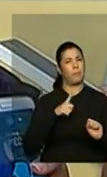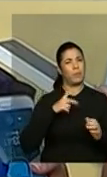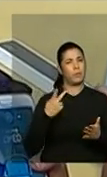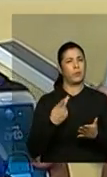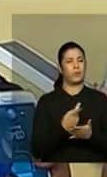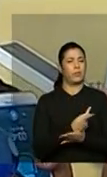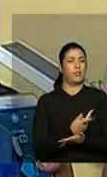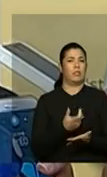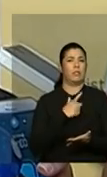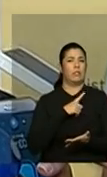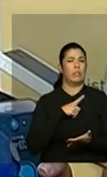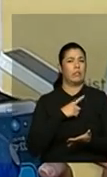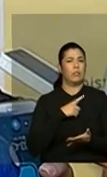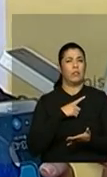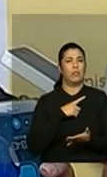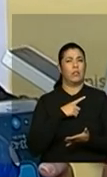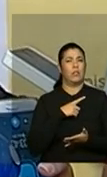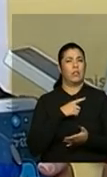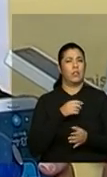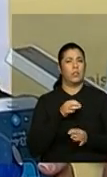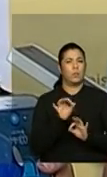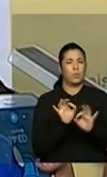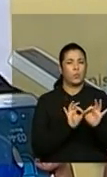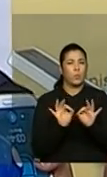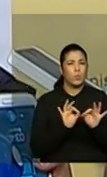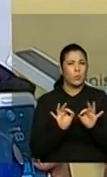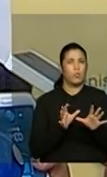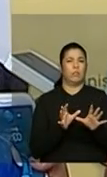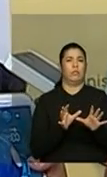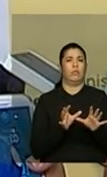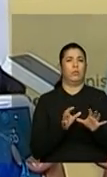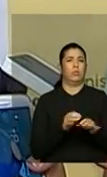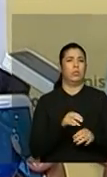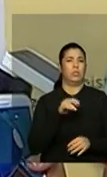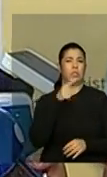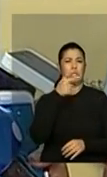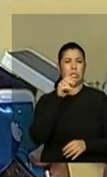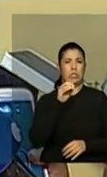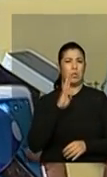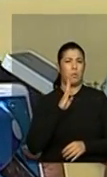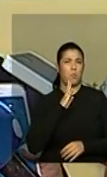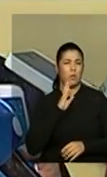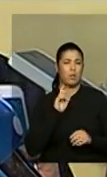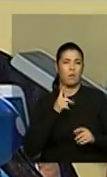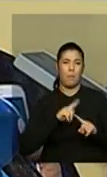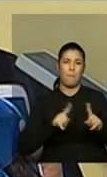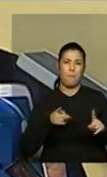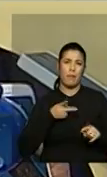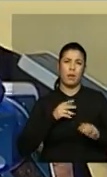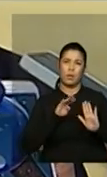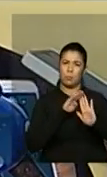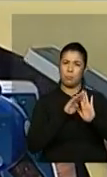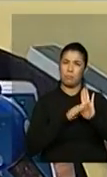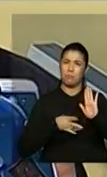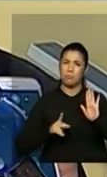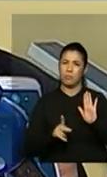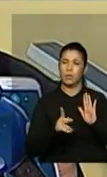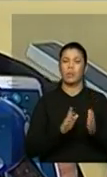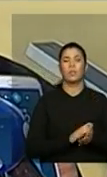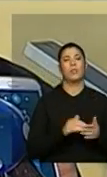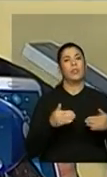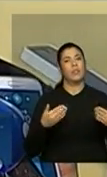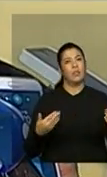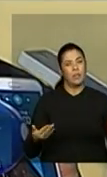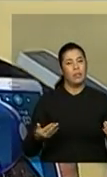algum tipo de ajuste nesse valor de 70 bi, mas os programas estão todos mantidos, é isso que a senhora... Olha, essa é uma discussão que ainda está para